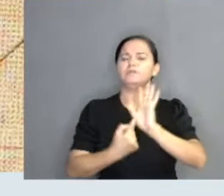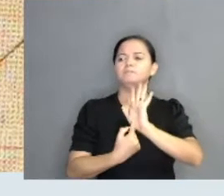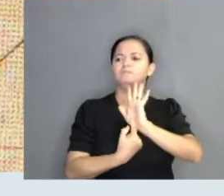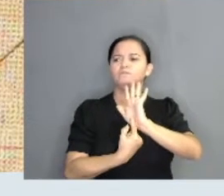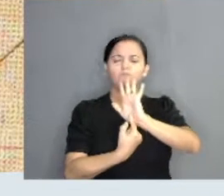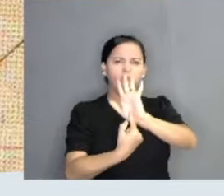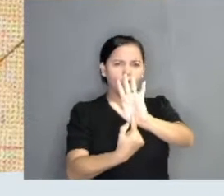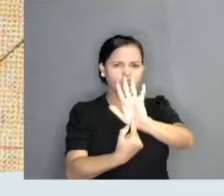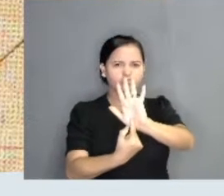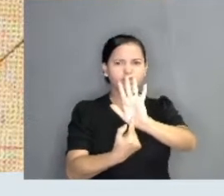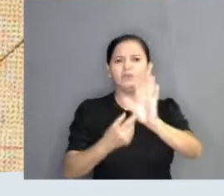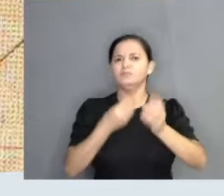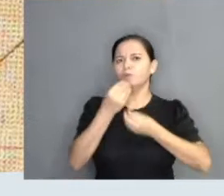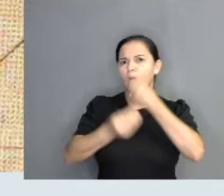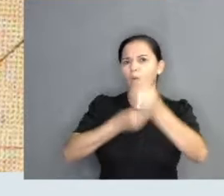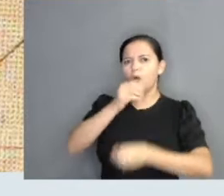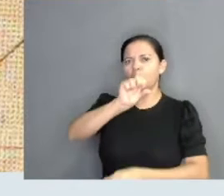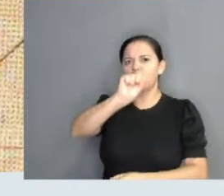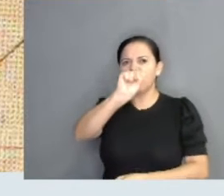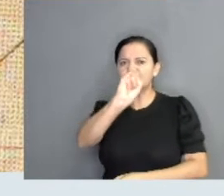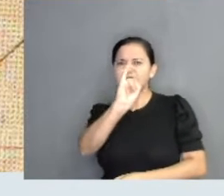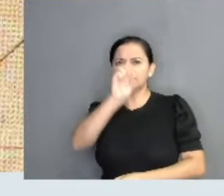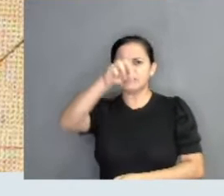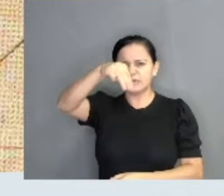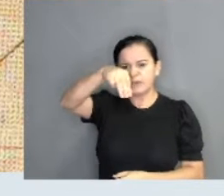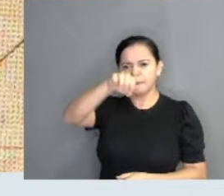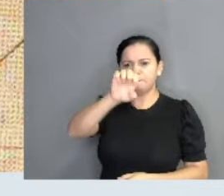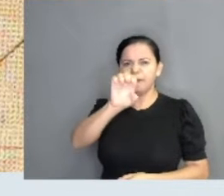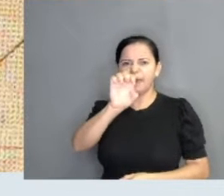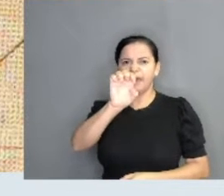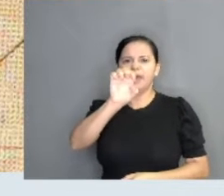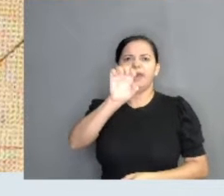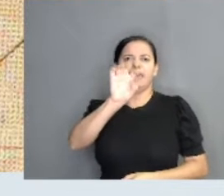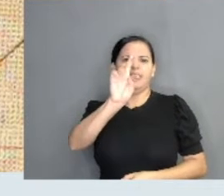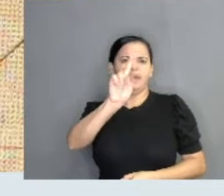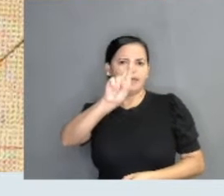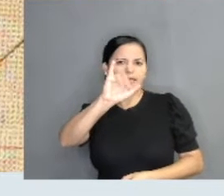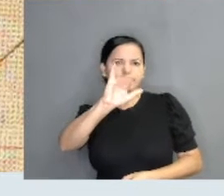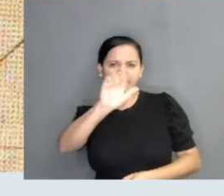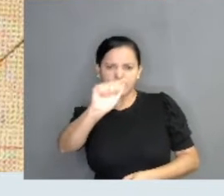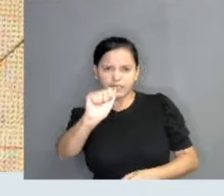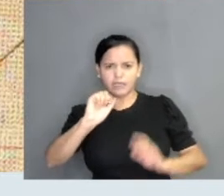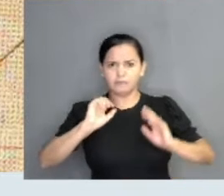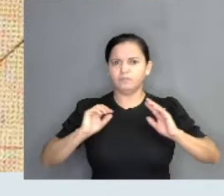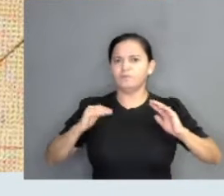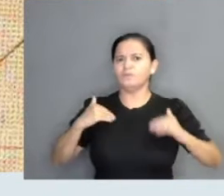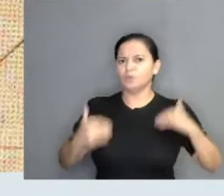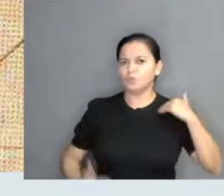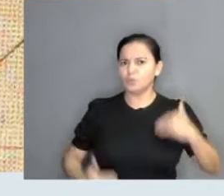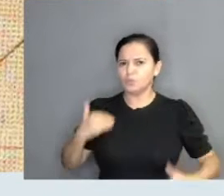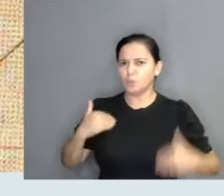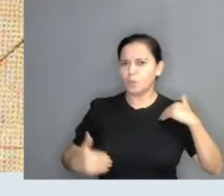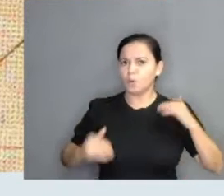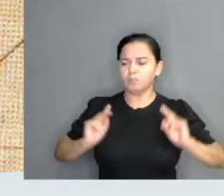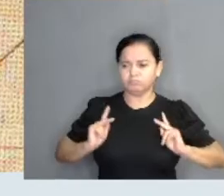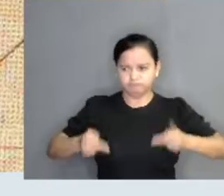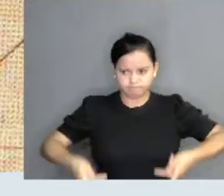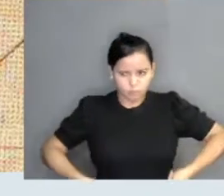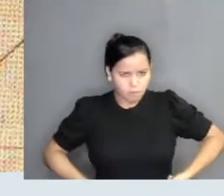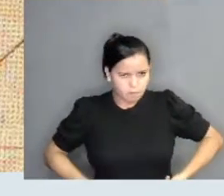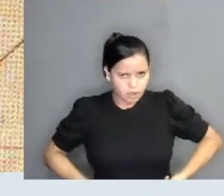a simetria, né? O corpo humano sendo utilizado como base para as grandes